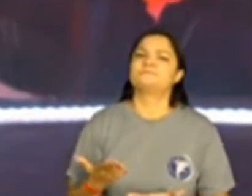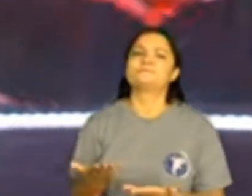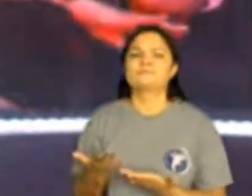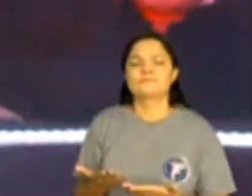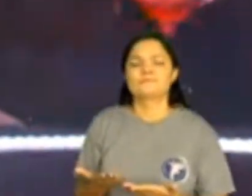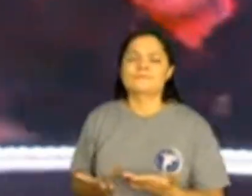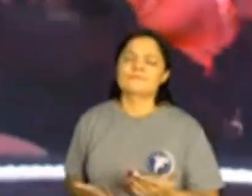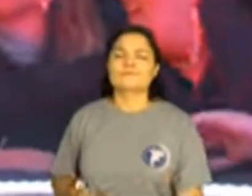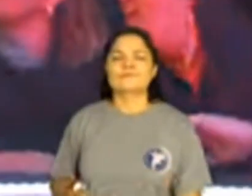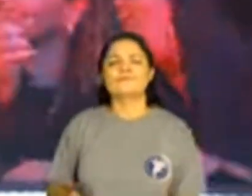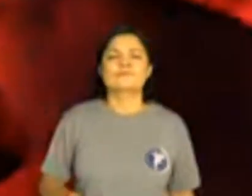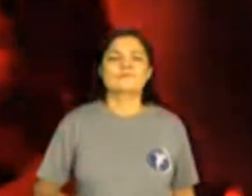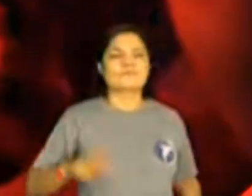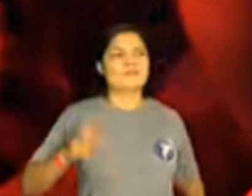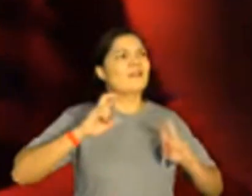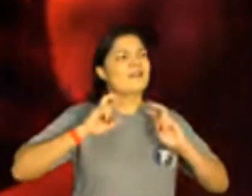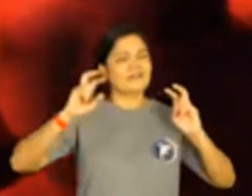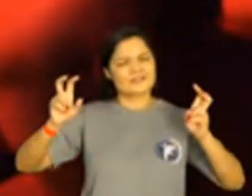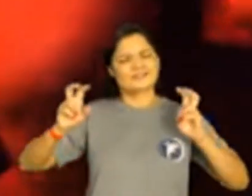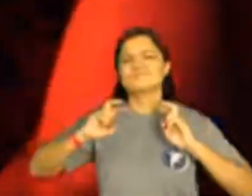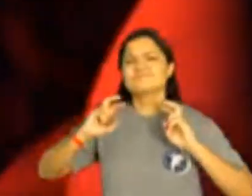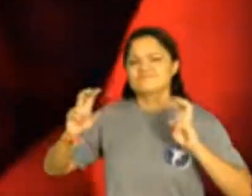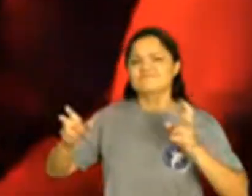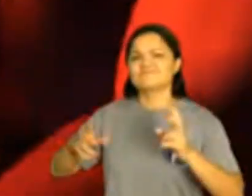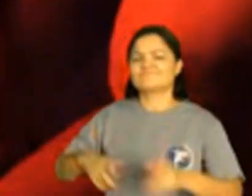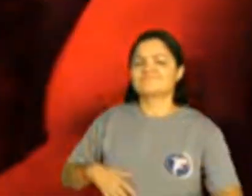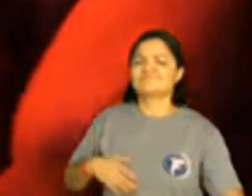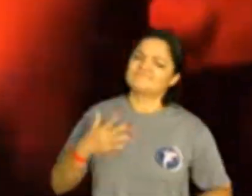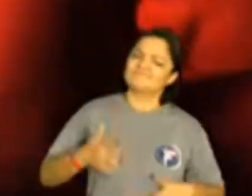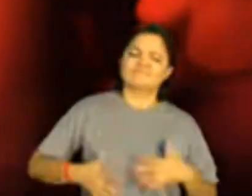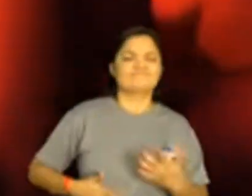Isso. Canta bem alto, eu quero ouvir, vai.